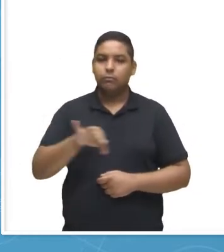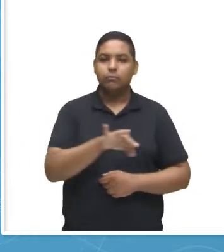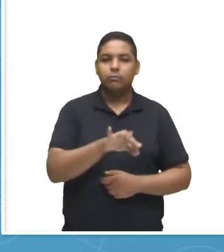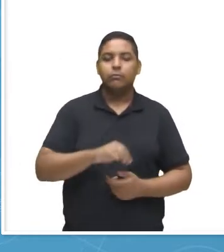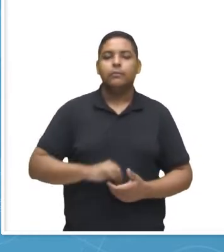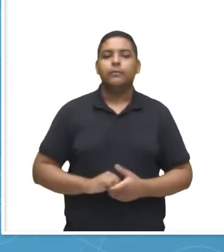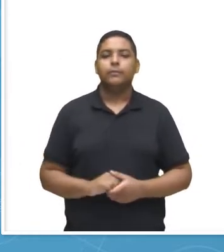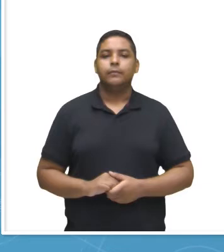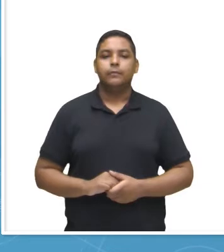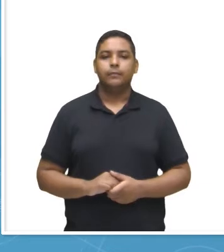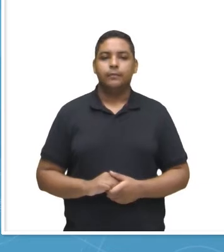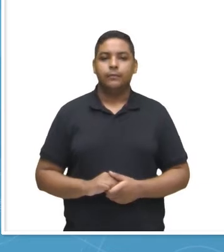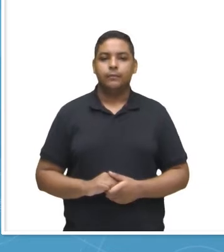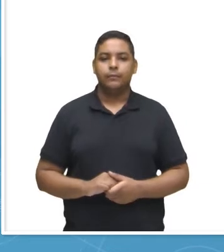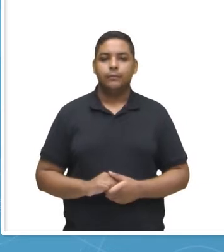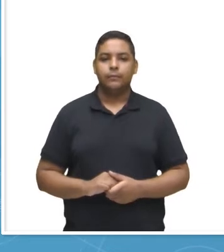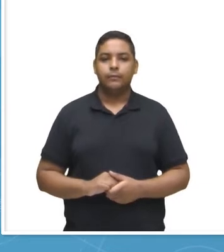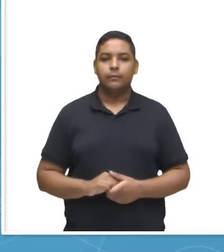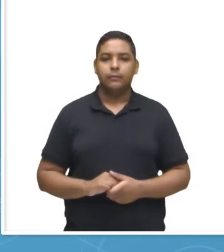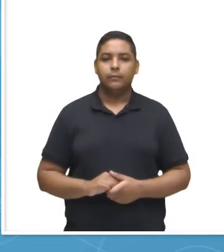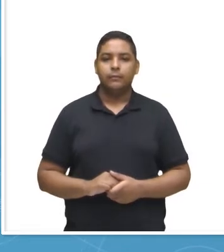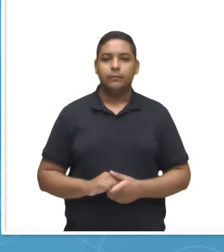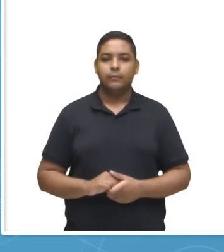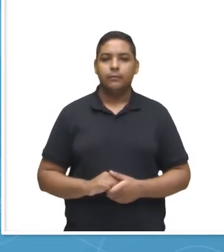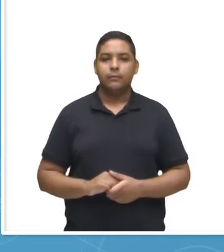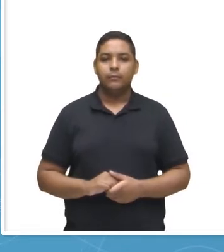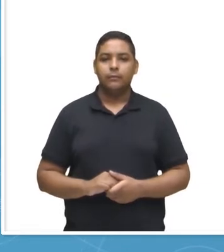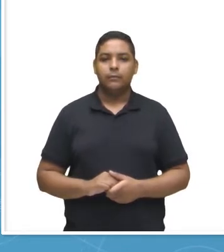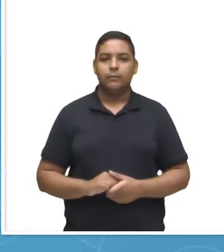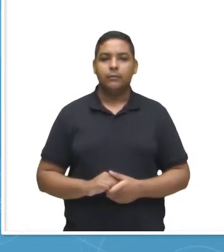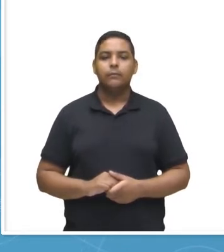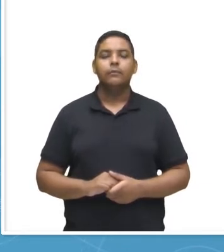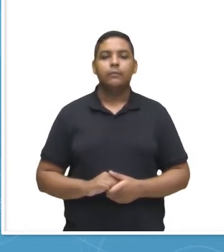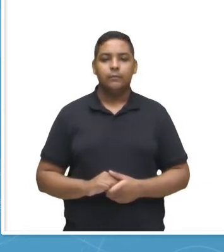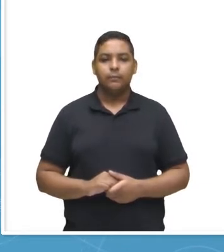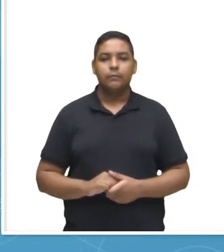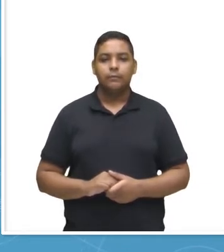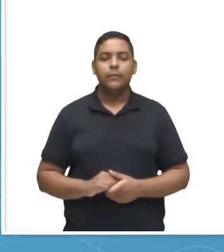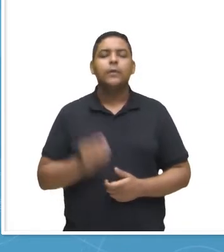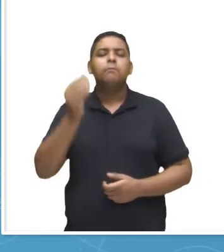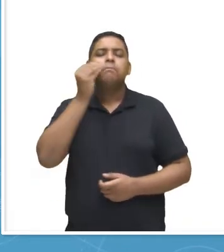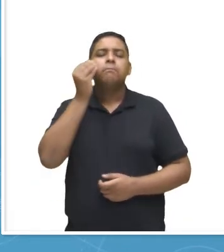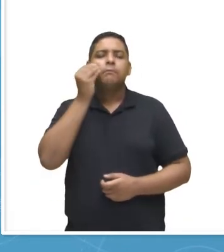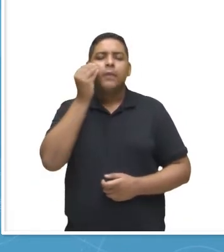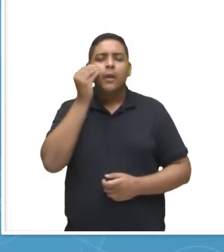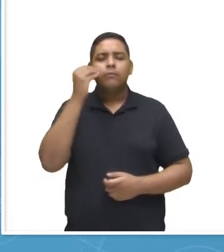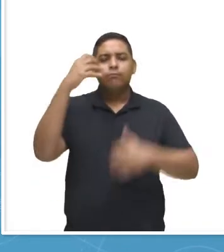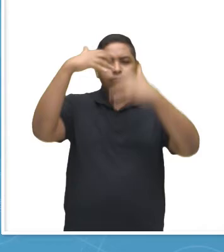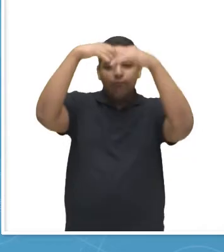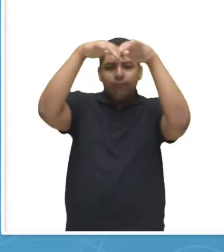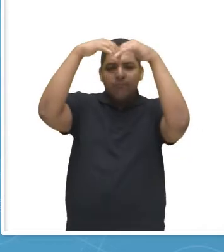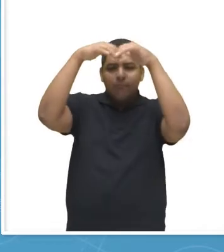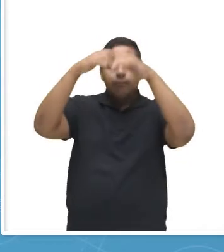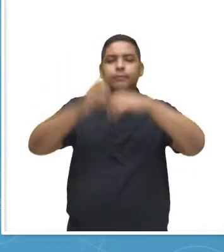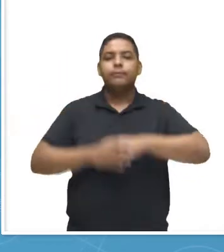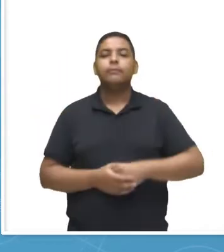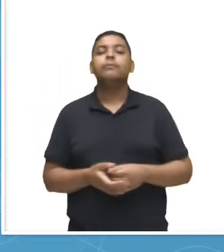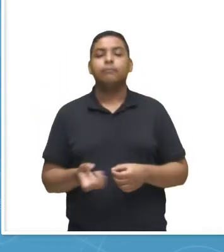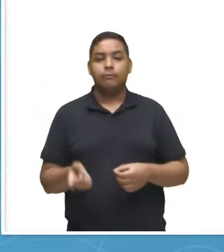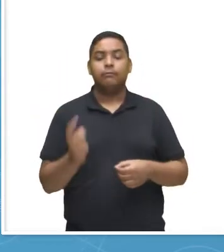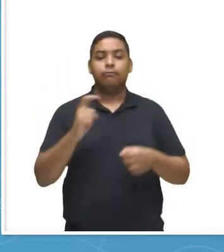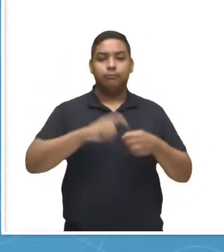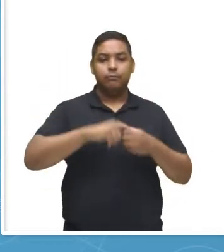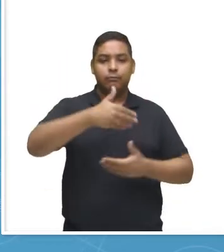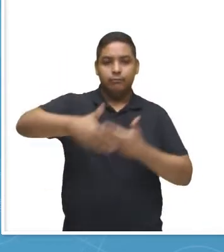conceito. Vou pedir aí para o diretor ficar intercalando as cartelas para que vocês possam pensar direitinho. Então, mãos à obra e até a